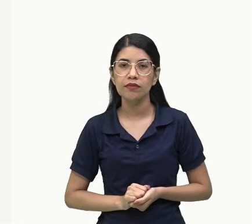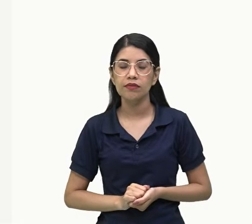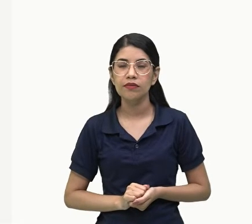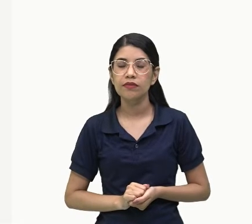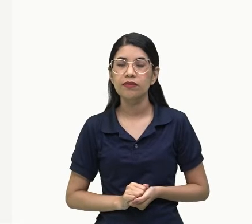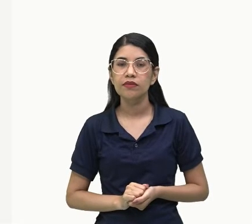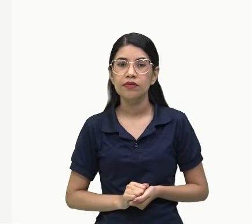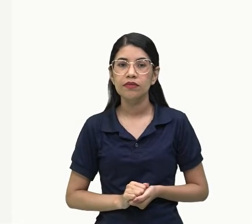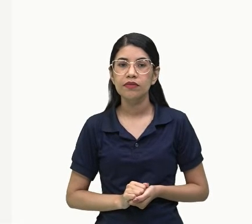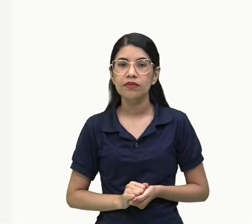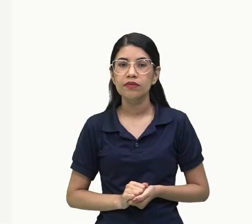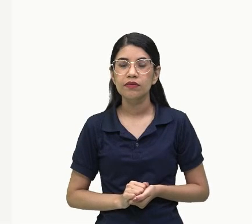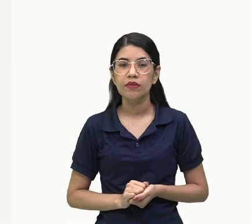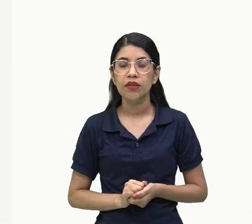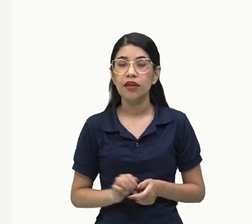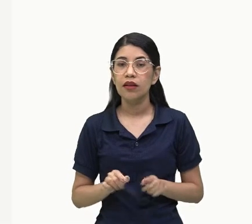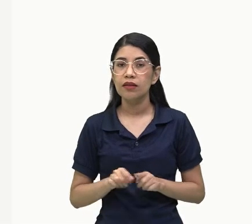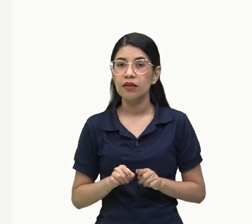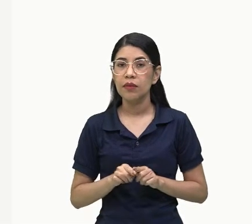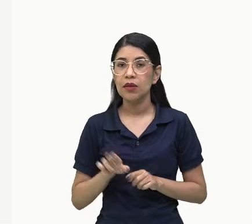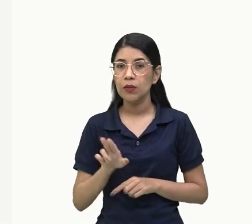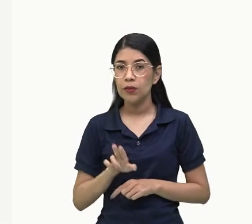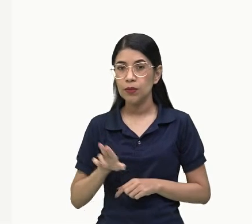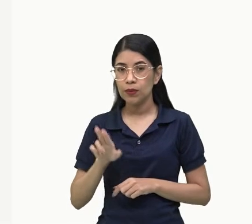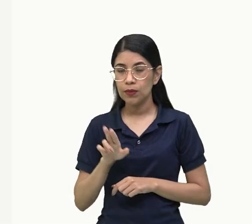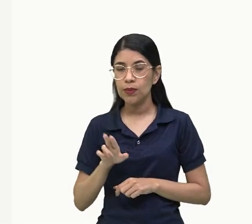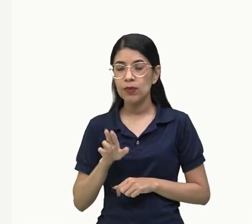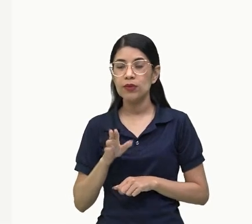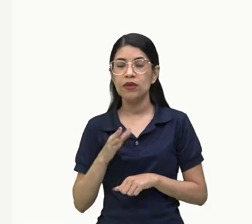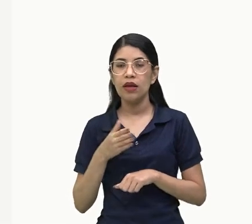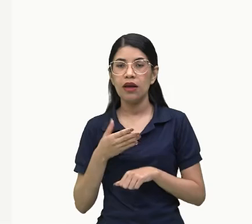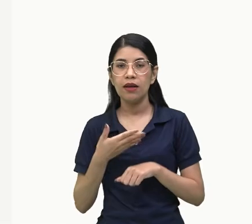E aí, das aplicações, né,